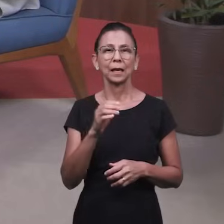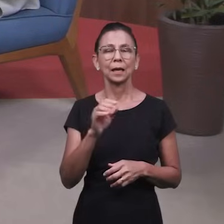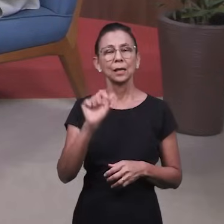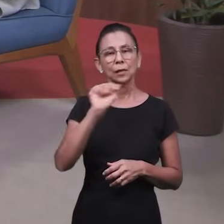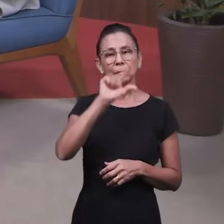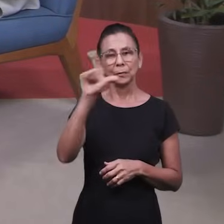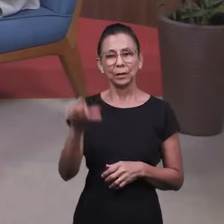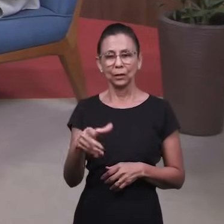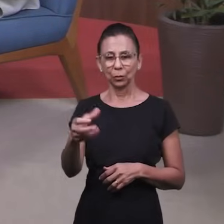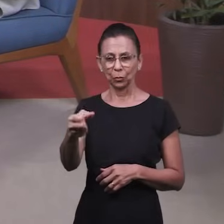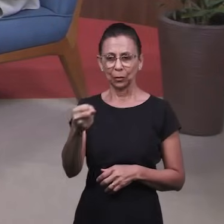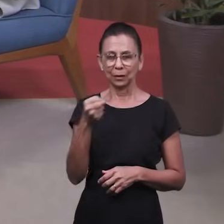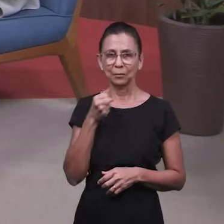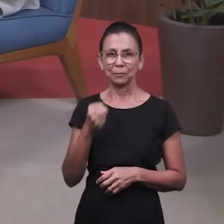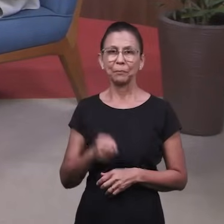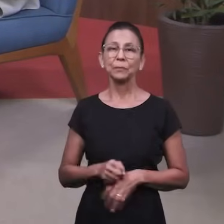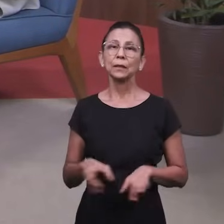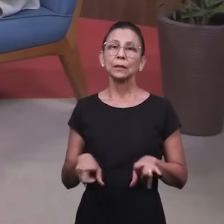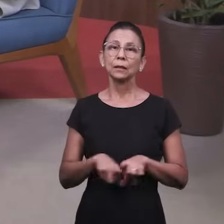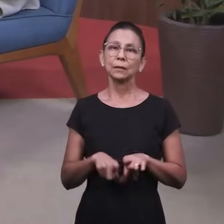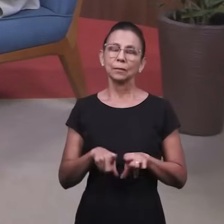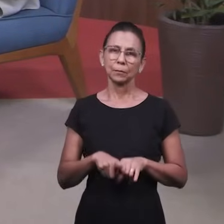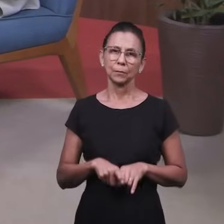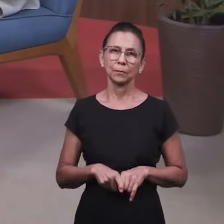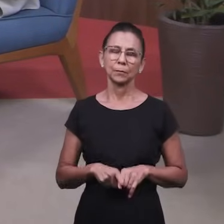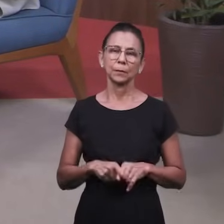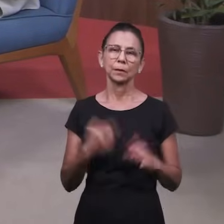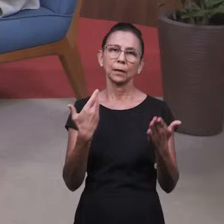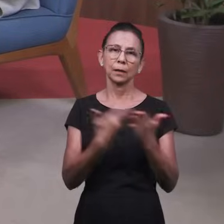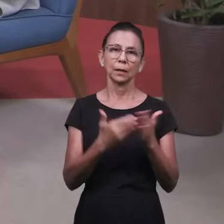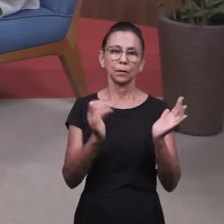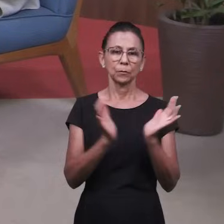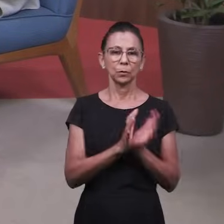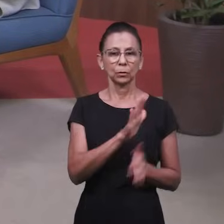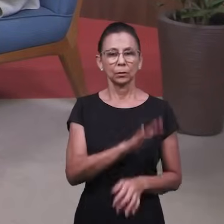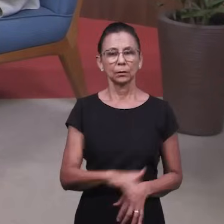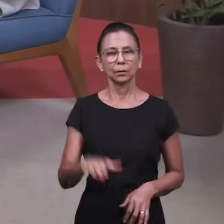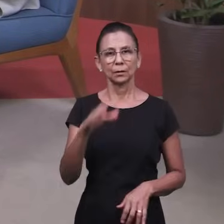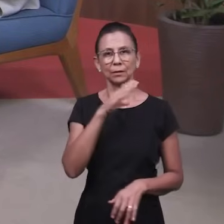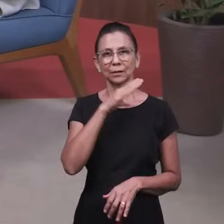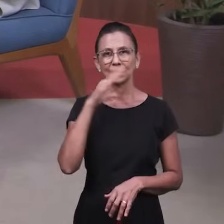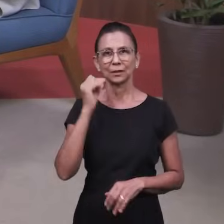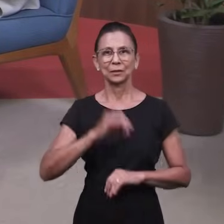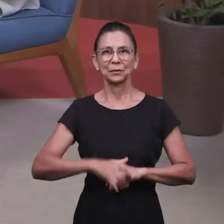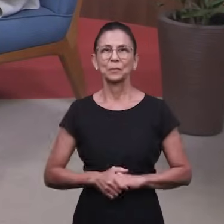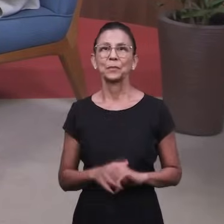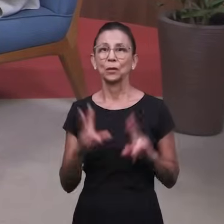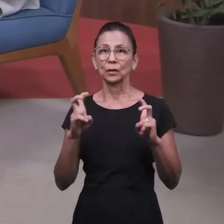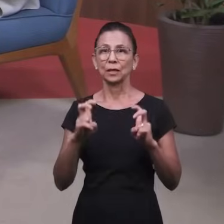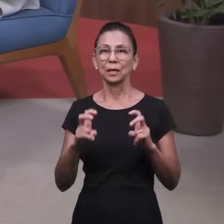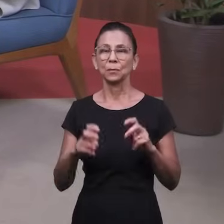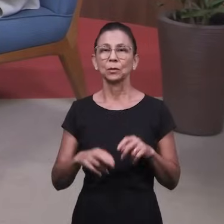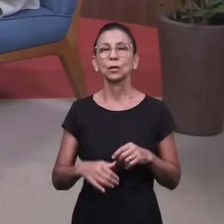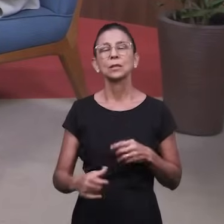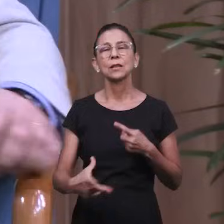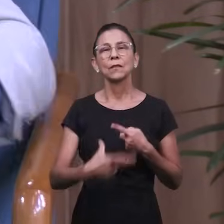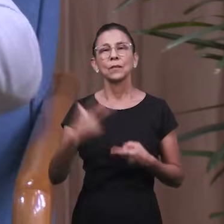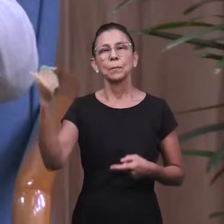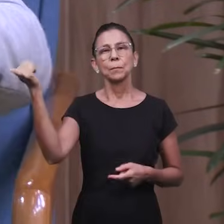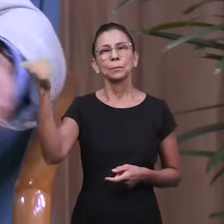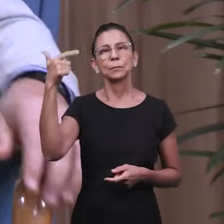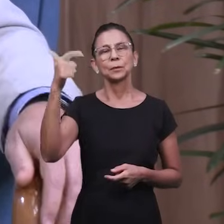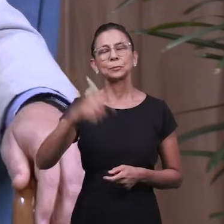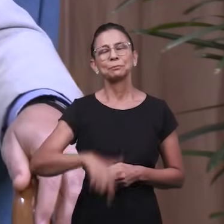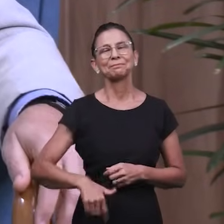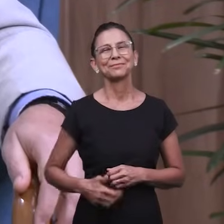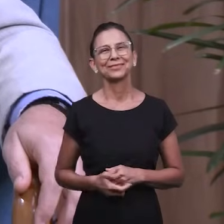para as crianças intermediários e adolescentes, a professora Letícia Lírio falará sobre o tema Somos Mais que Vencedores.